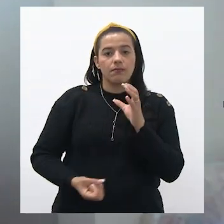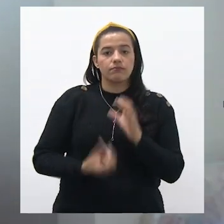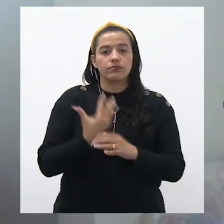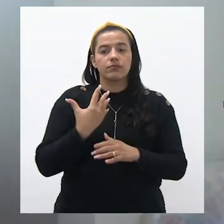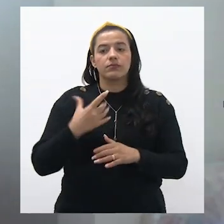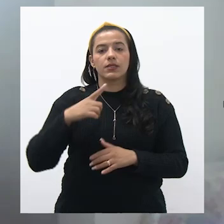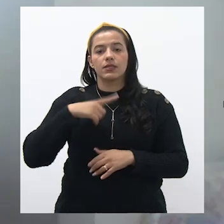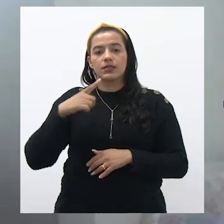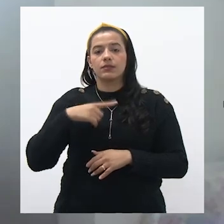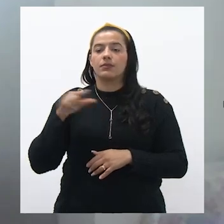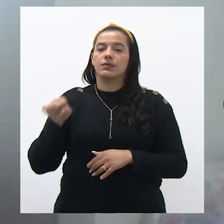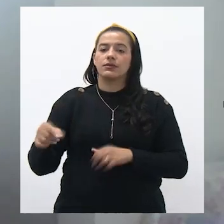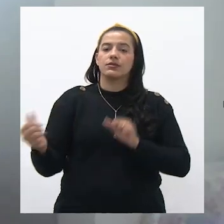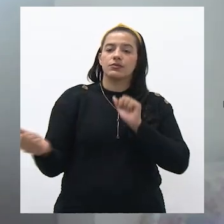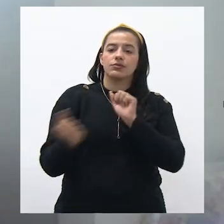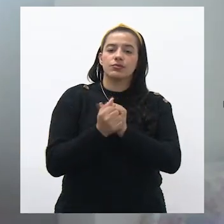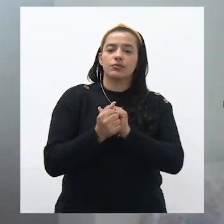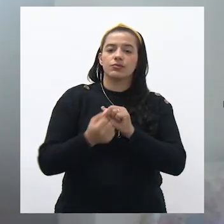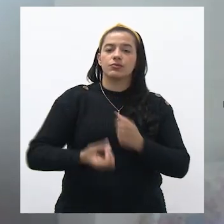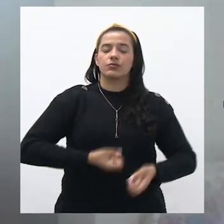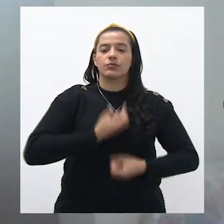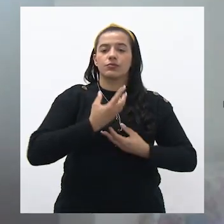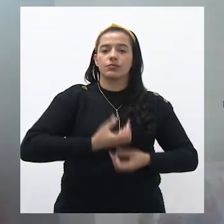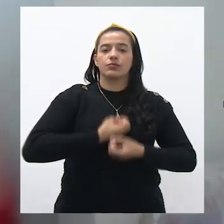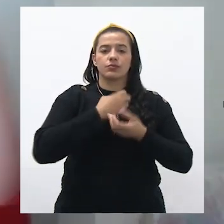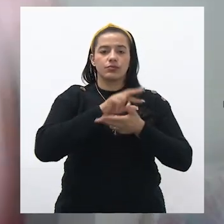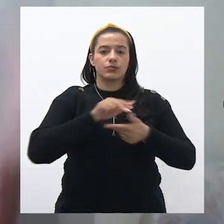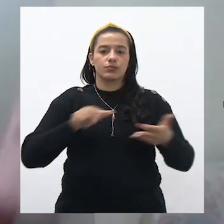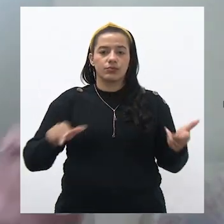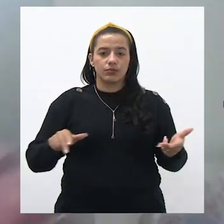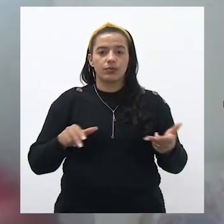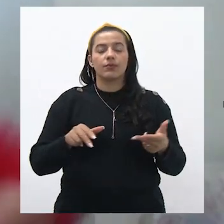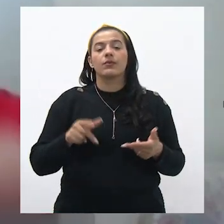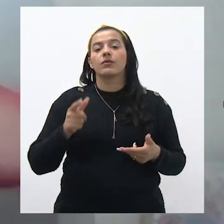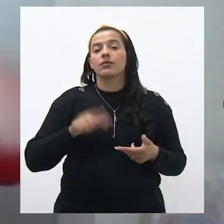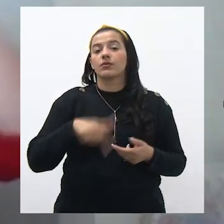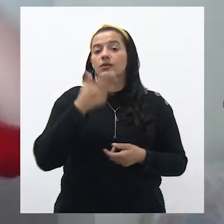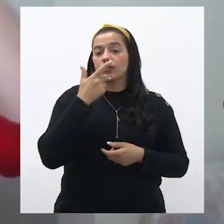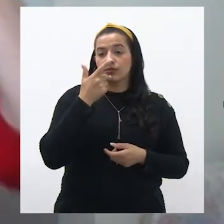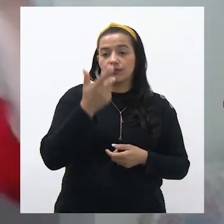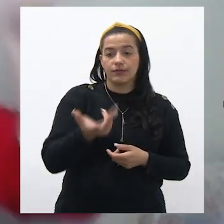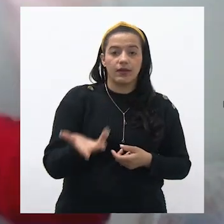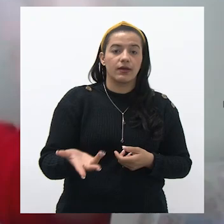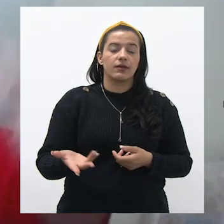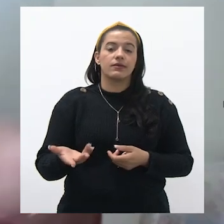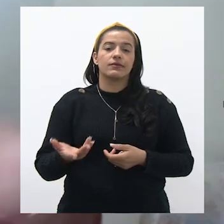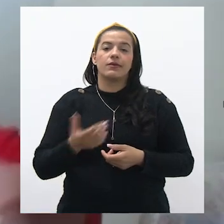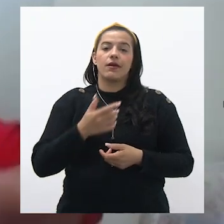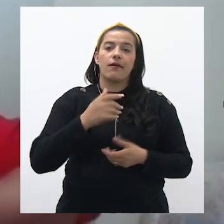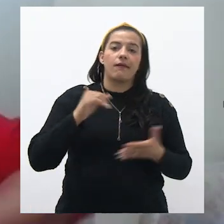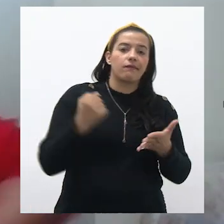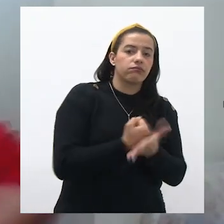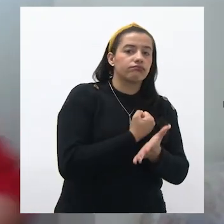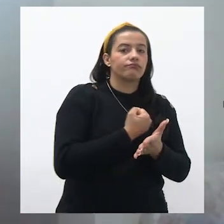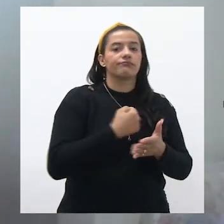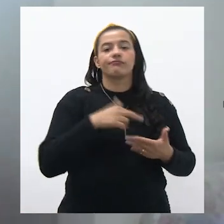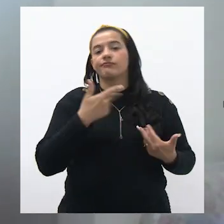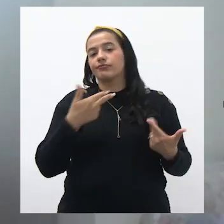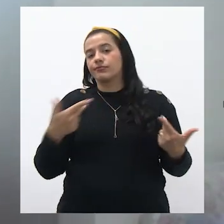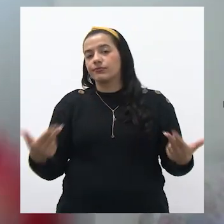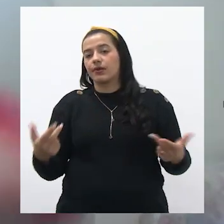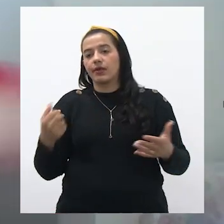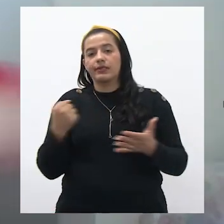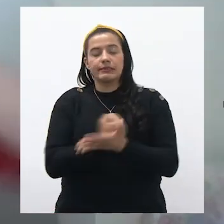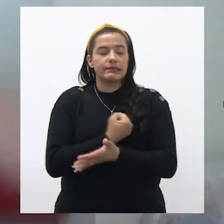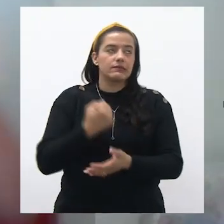o letramento socioemocional. Então, quando a gente vai falar de tolerância à frustração, tolerância